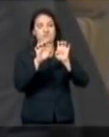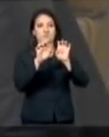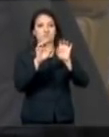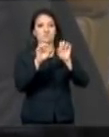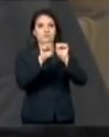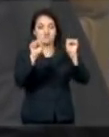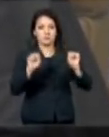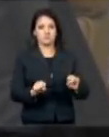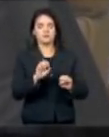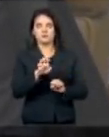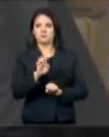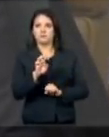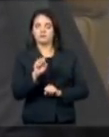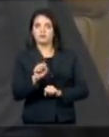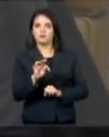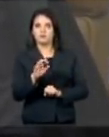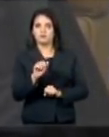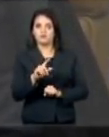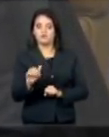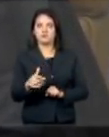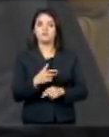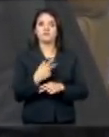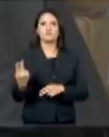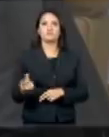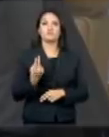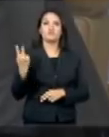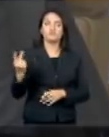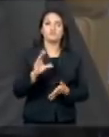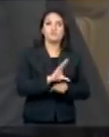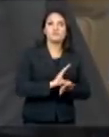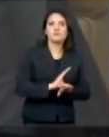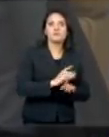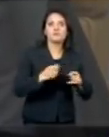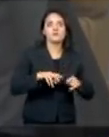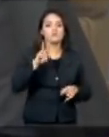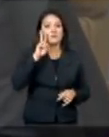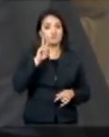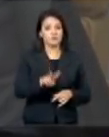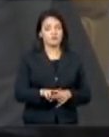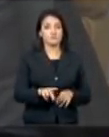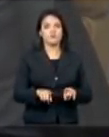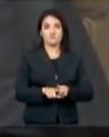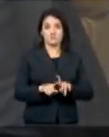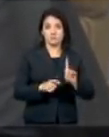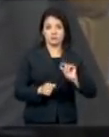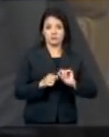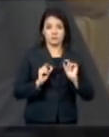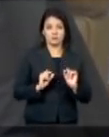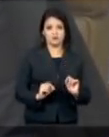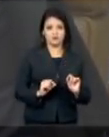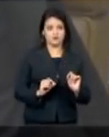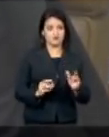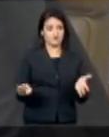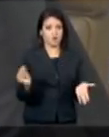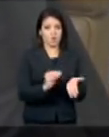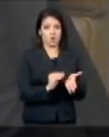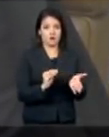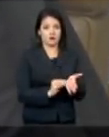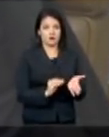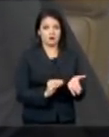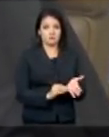observado inscrevendo a em face de sua alta significação na declaração de direitos e garantias